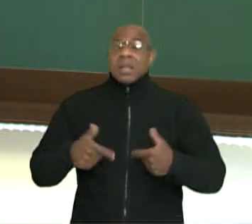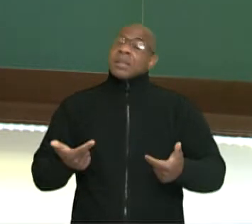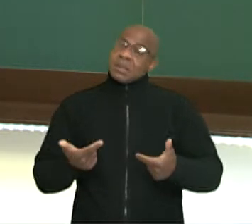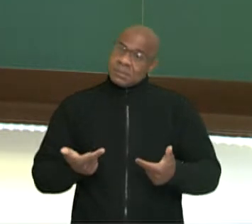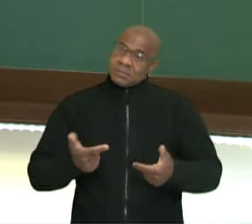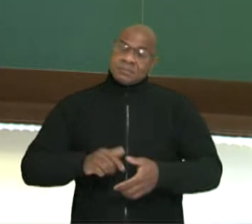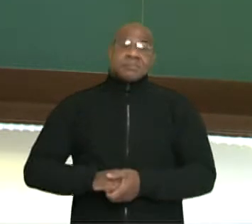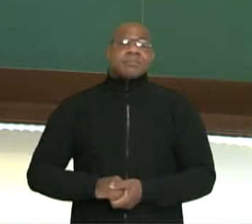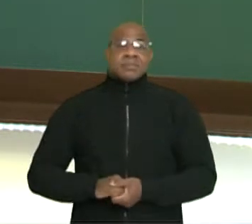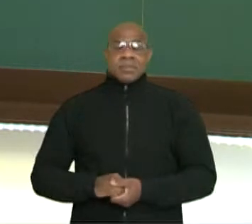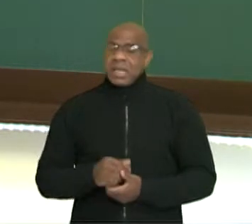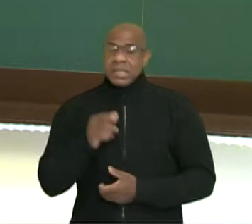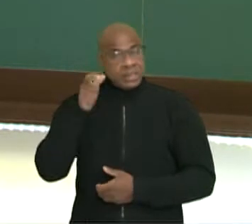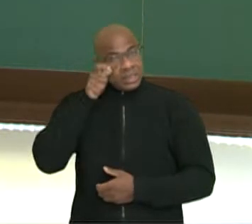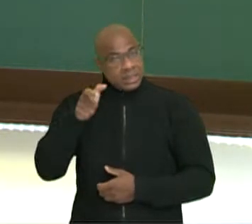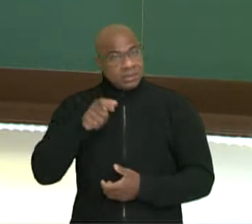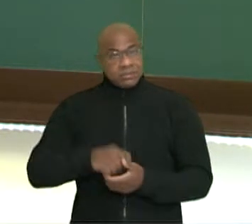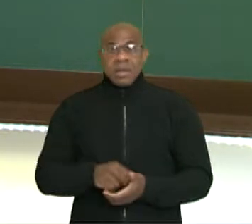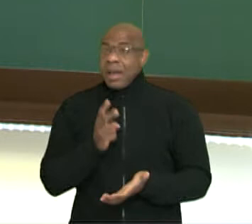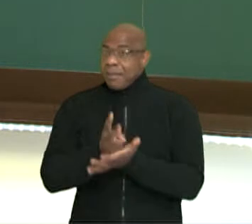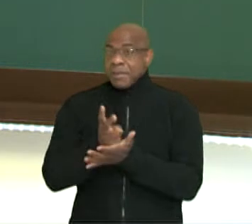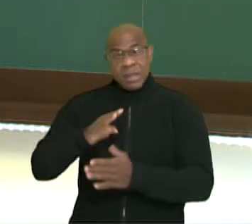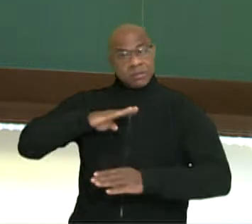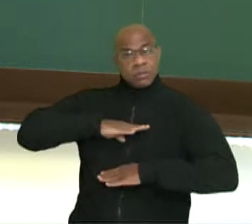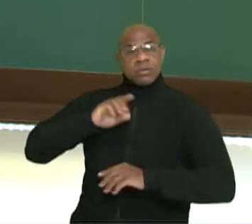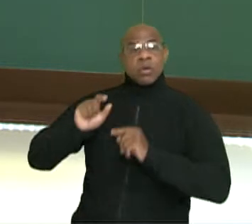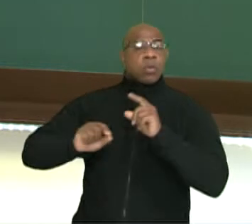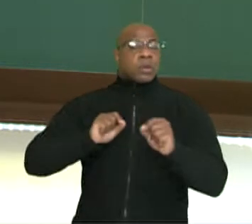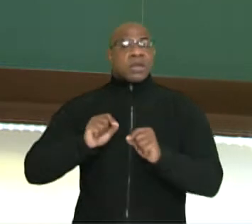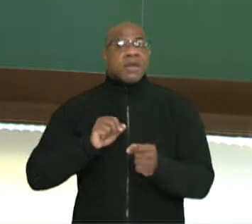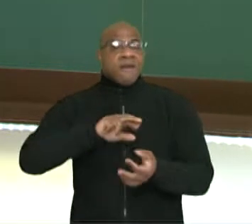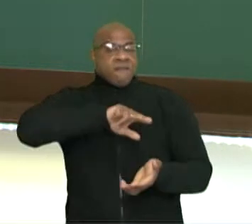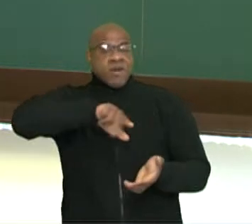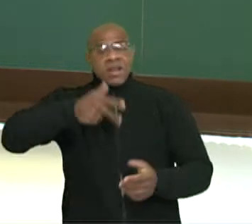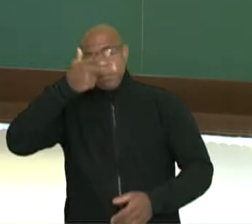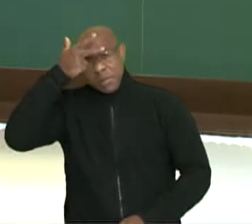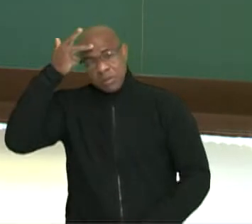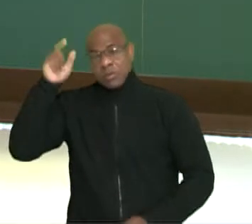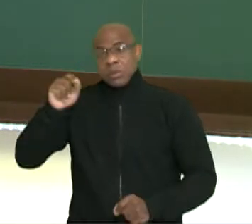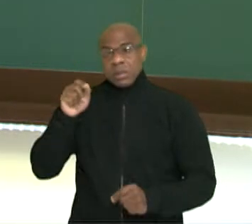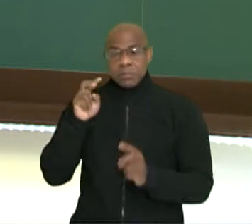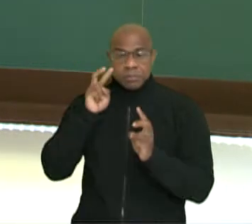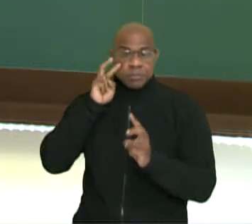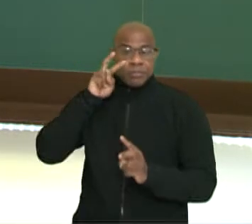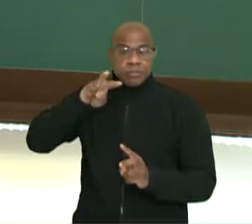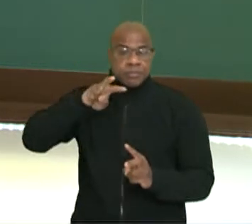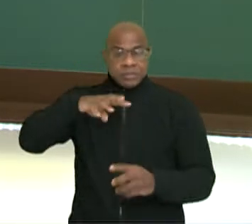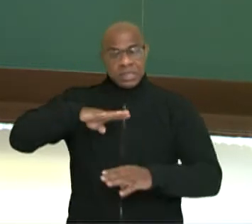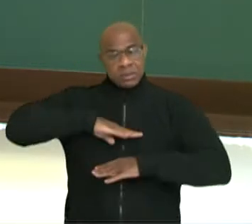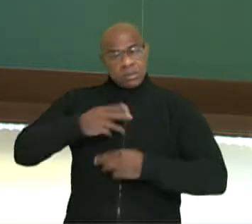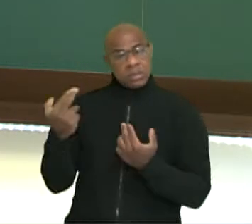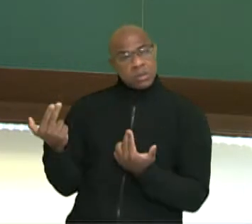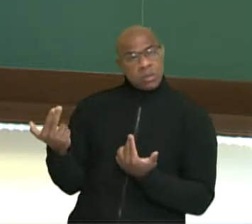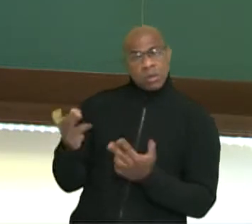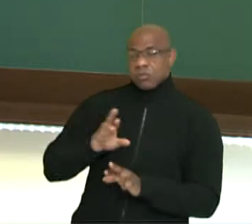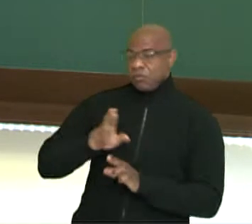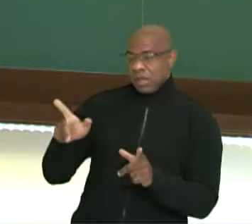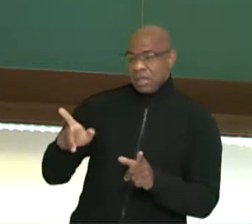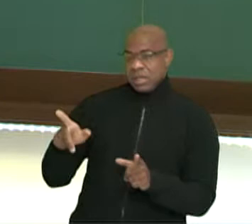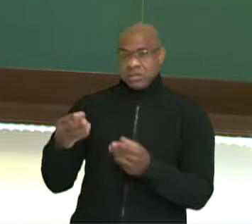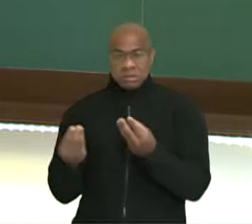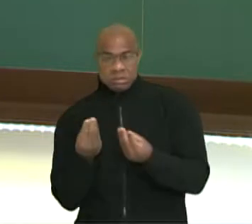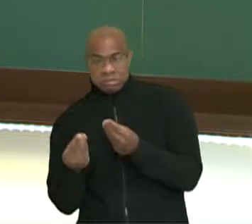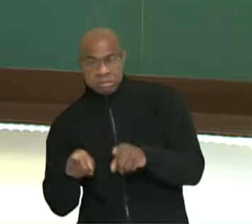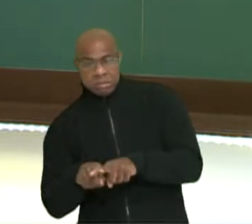É interessante, né? Uma mesma situação e várias pessoas enxergam essa situação de forma diferente.